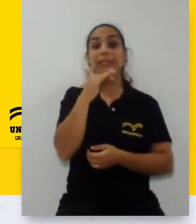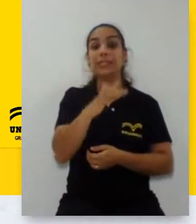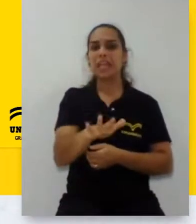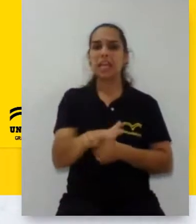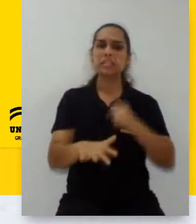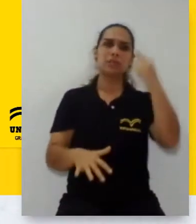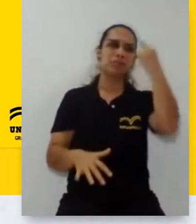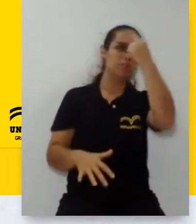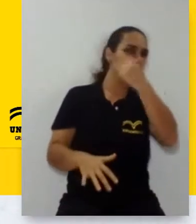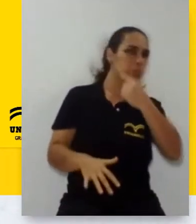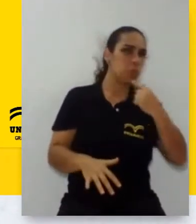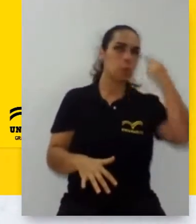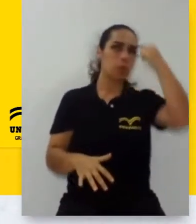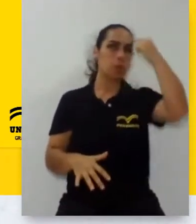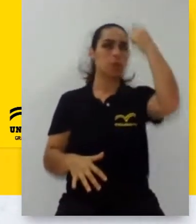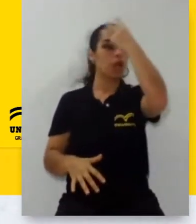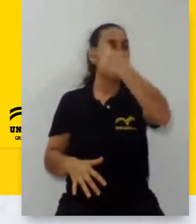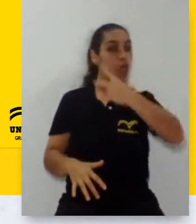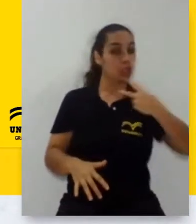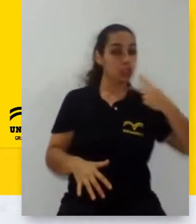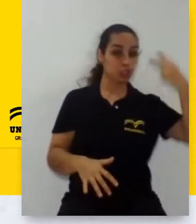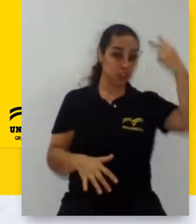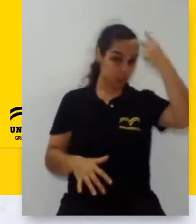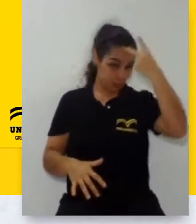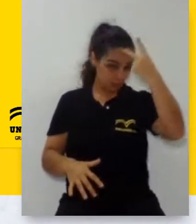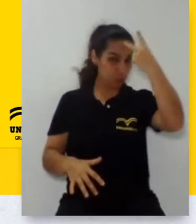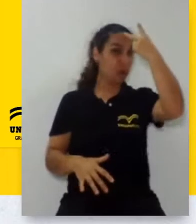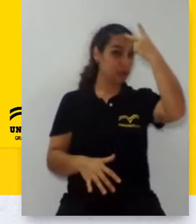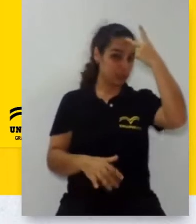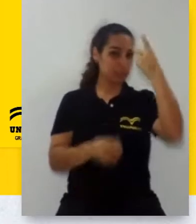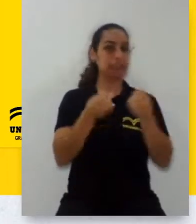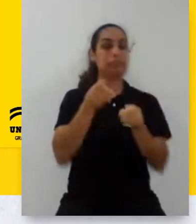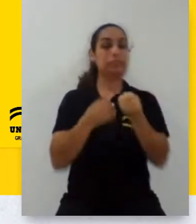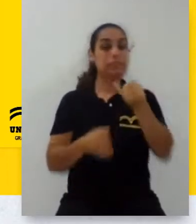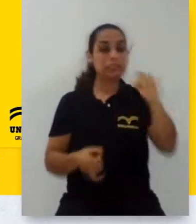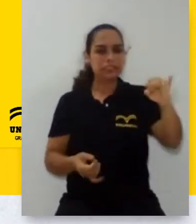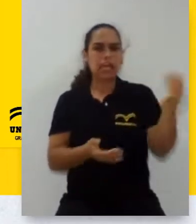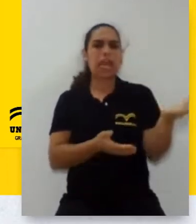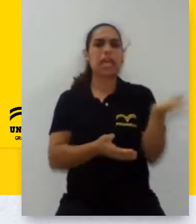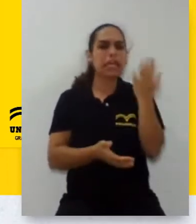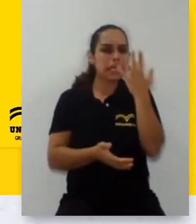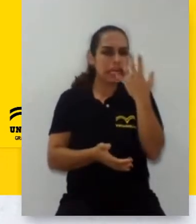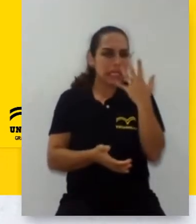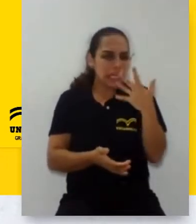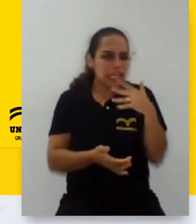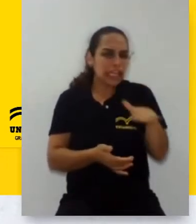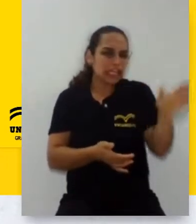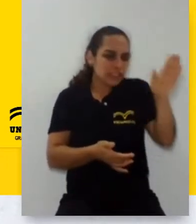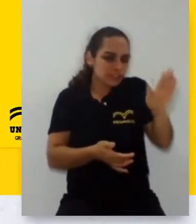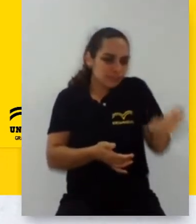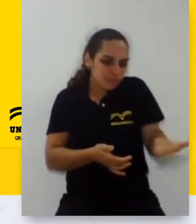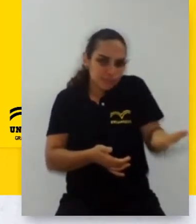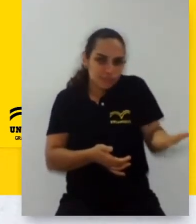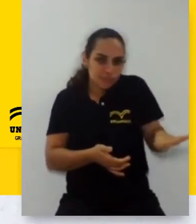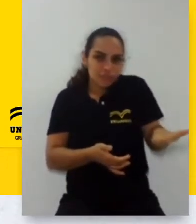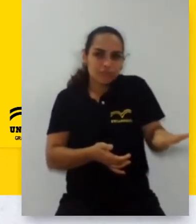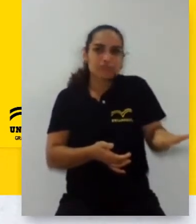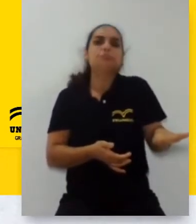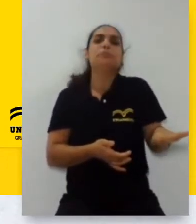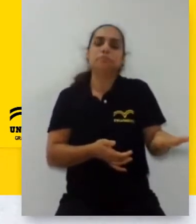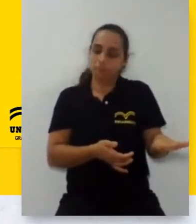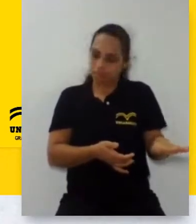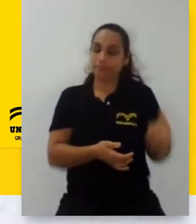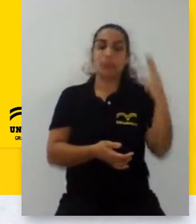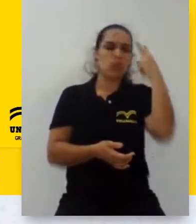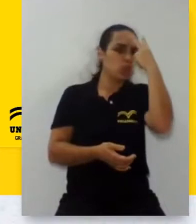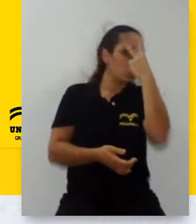jovem a criança, maior a necessidade de atividade física. Então, bebês, crianças pequenas, pelo menos 2 horas de atividade física